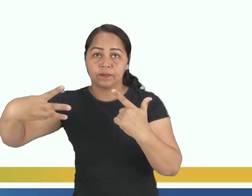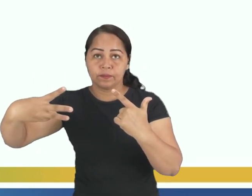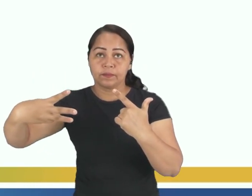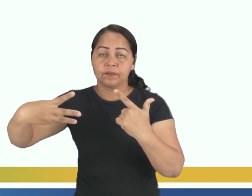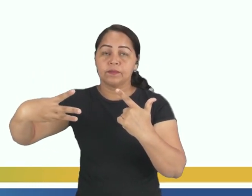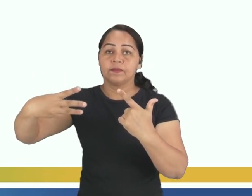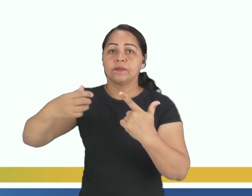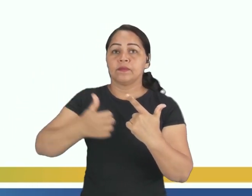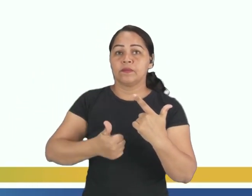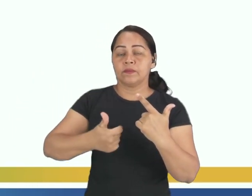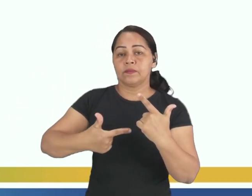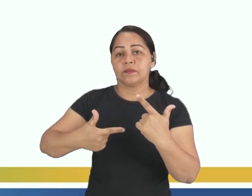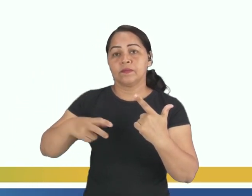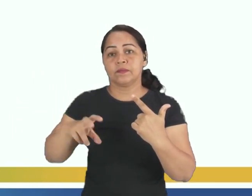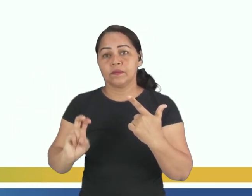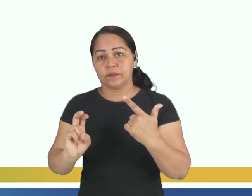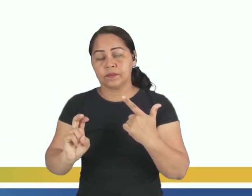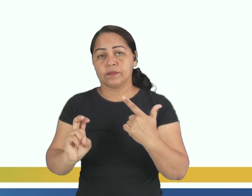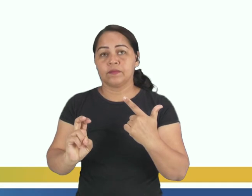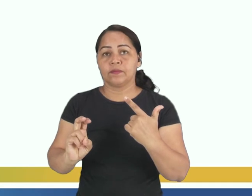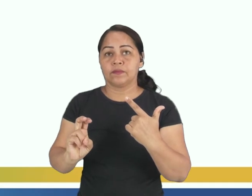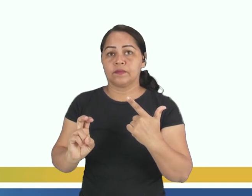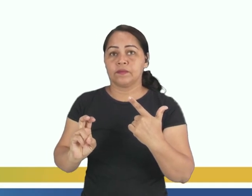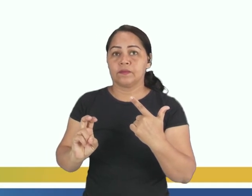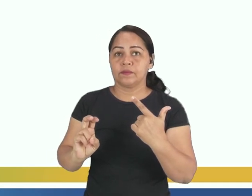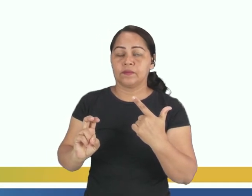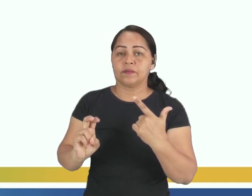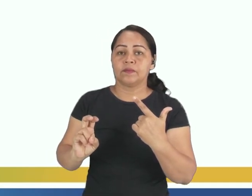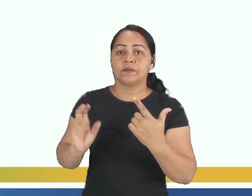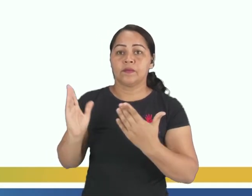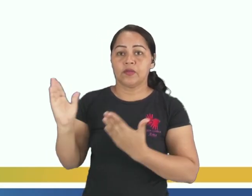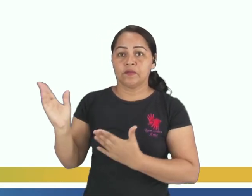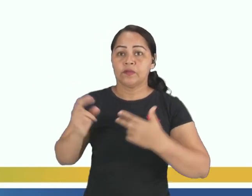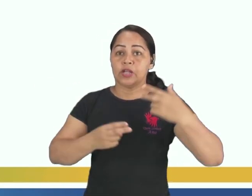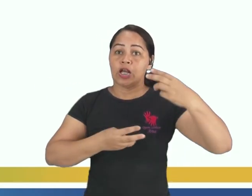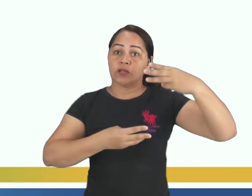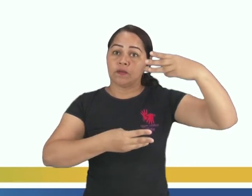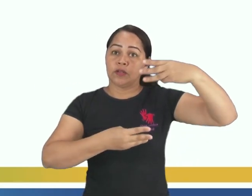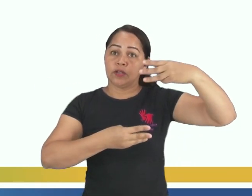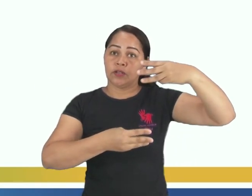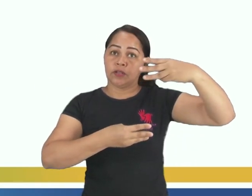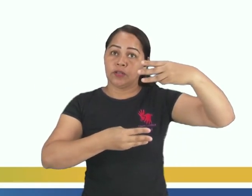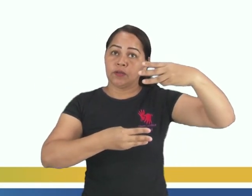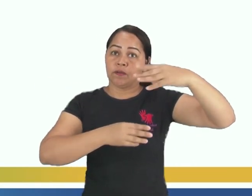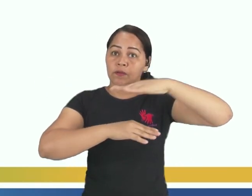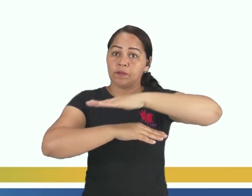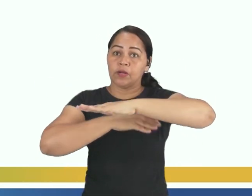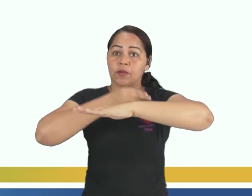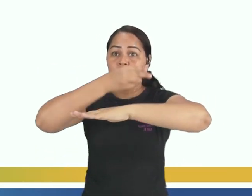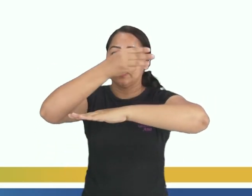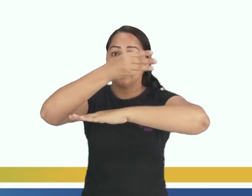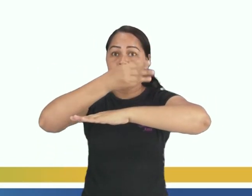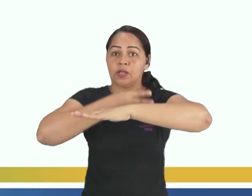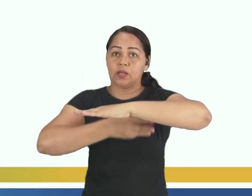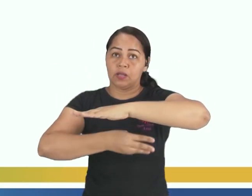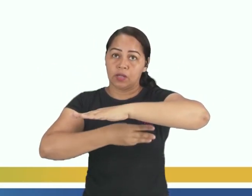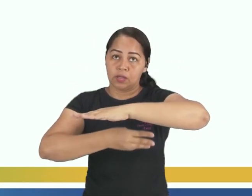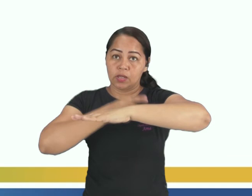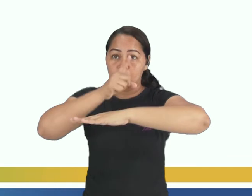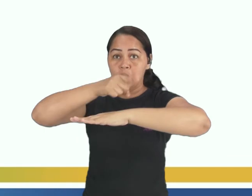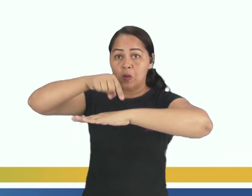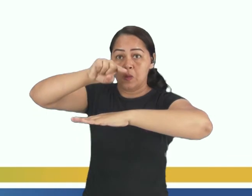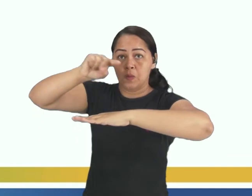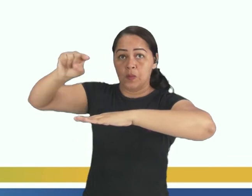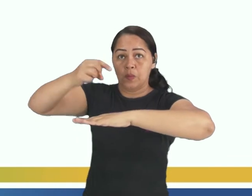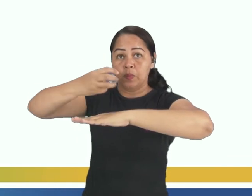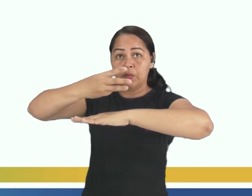melhor dizendo. Então fica a raiz cúbica de 343 sobre a raiz cúbica de 125. A raiz